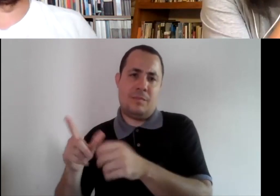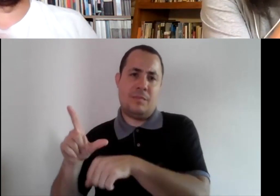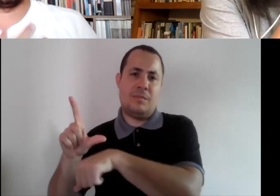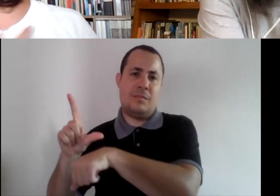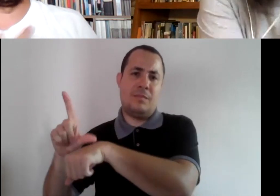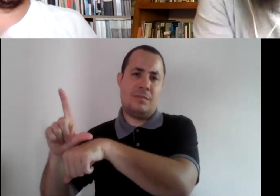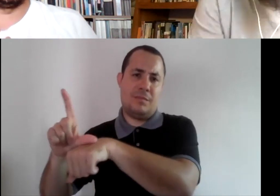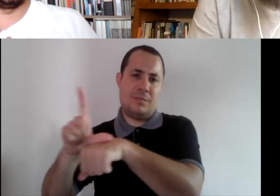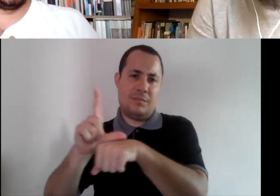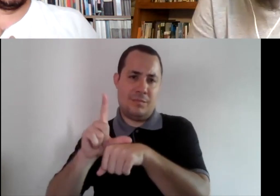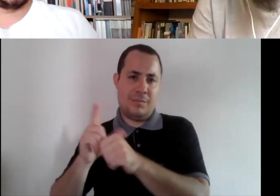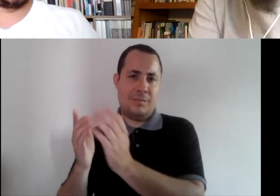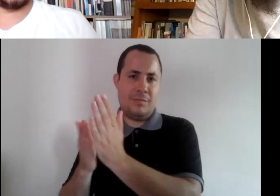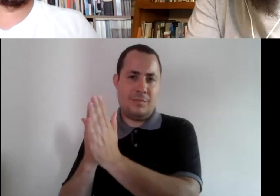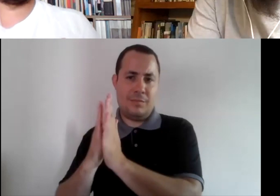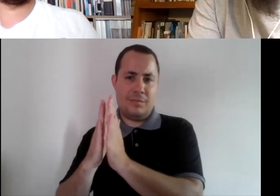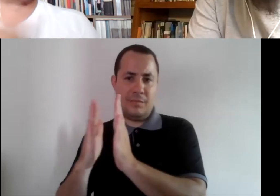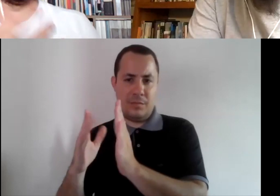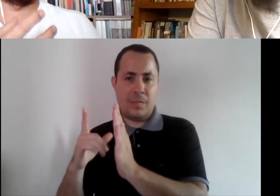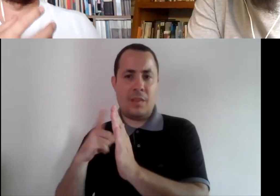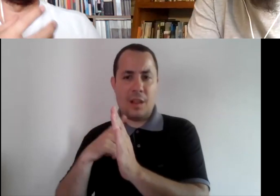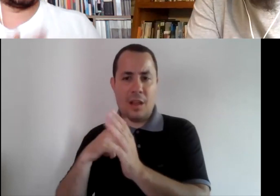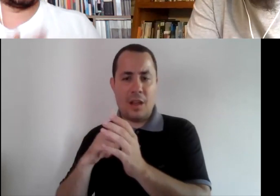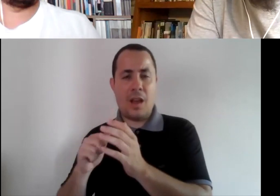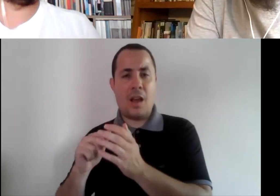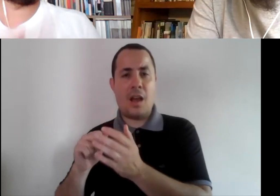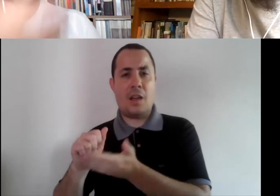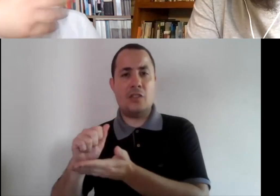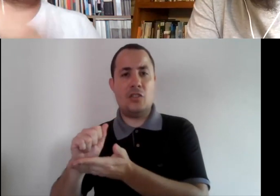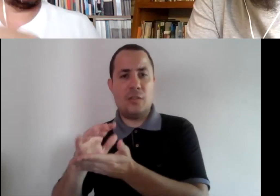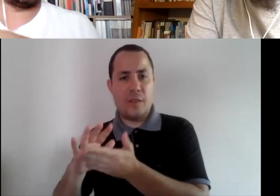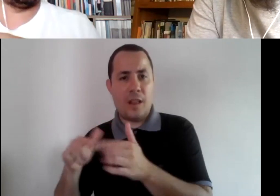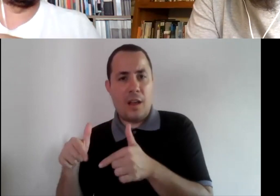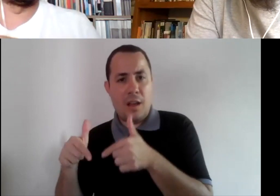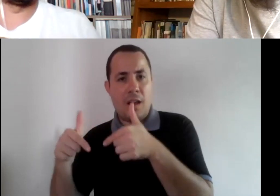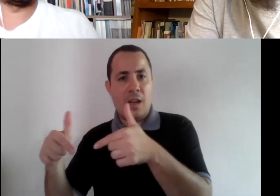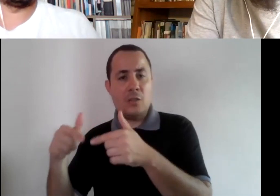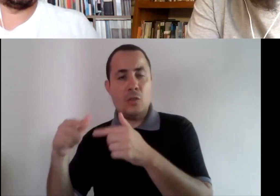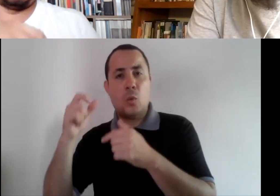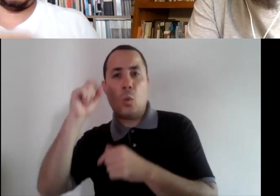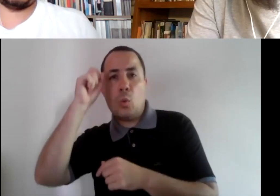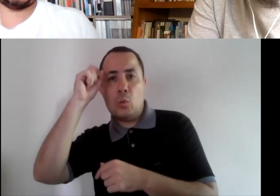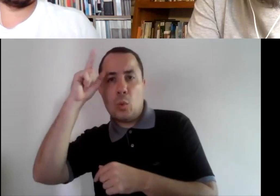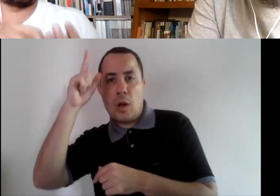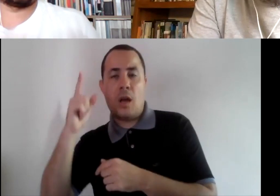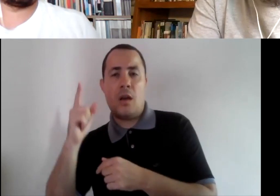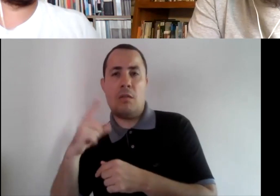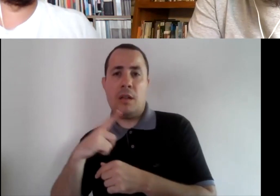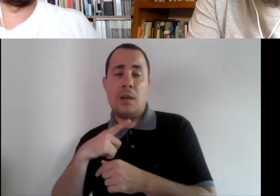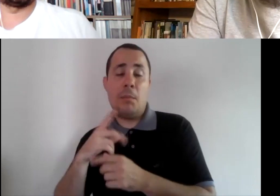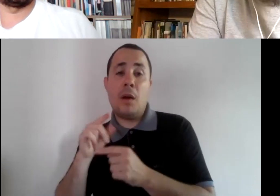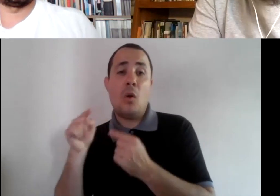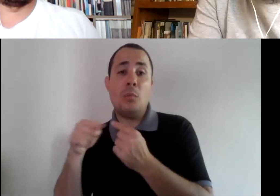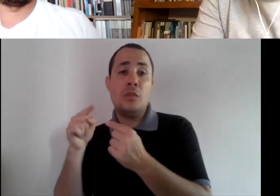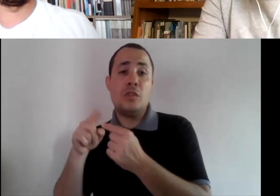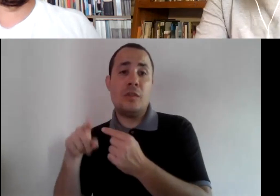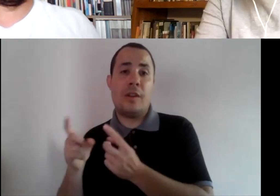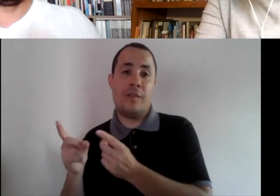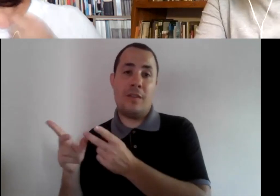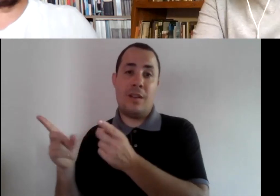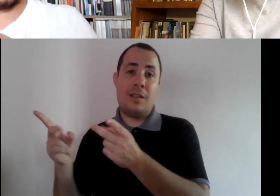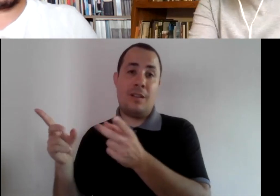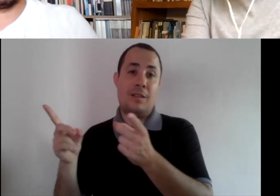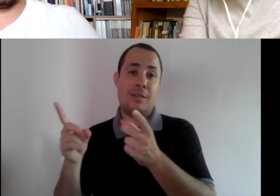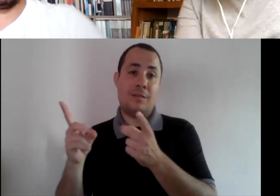atividade cultural, né? Elas fazem essa atividade cultural para vender livros. Obviamente, é um negócio. Agora,